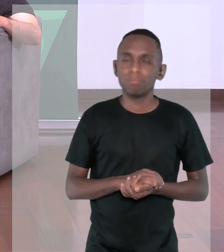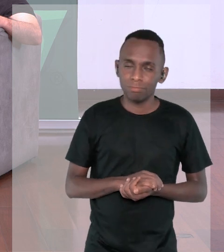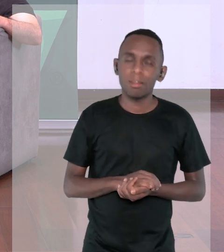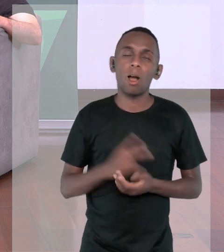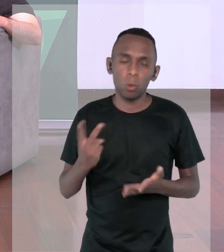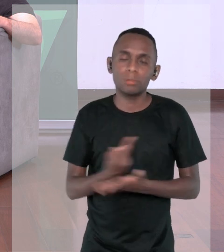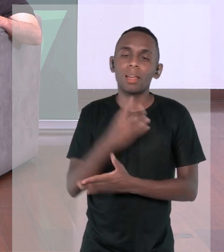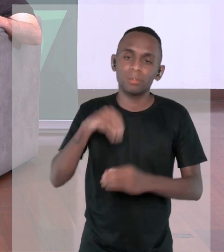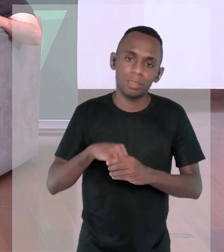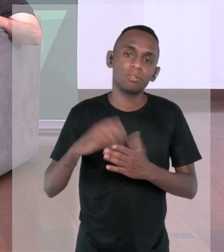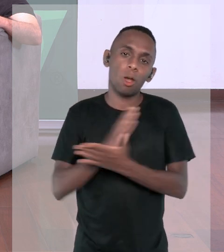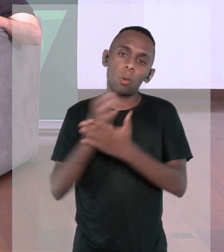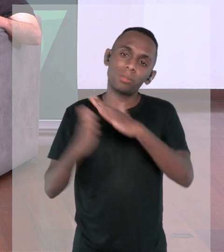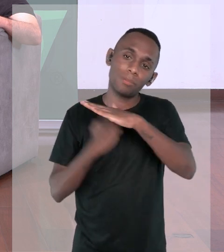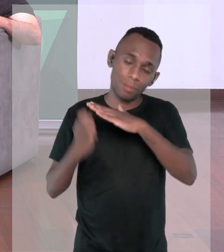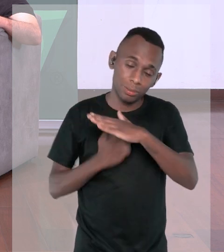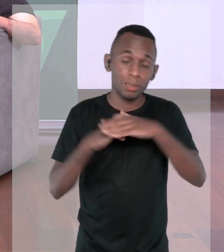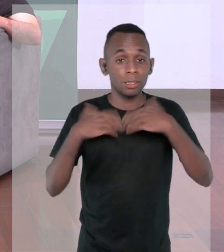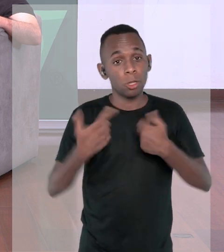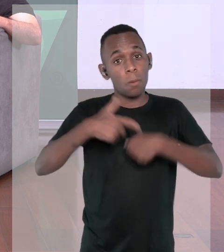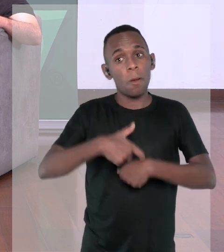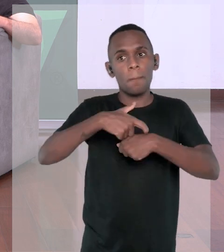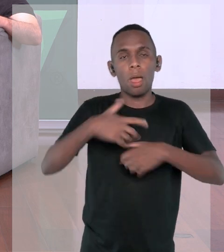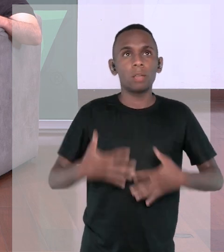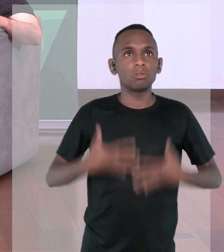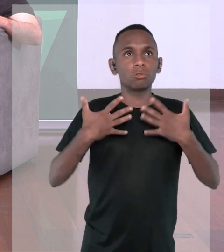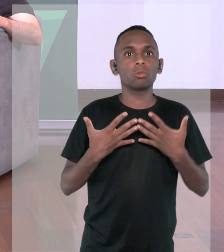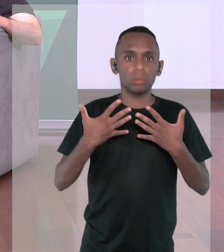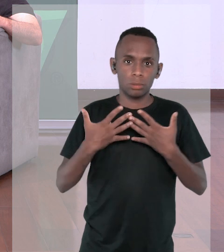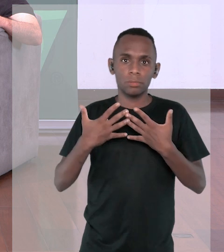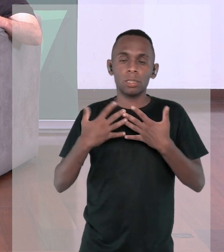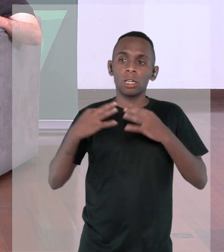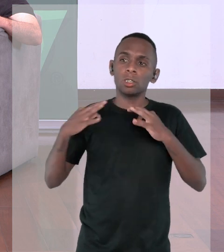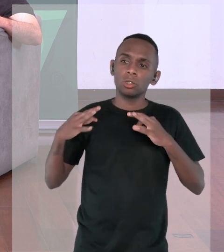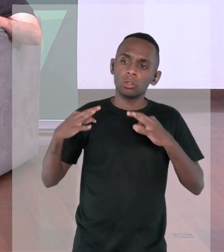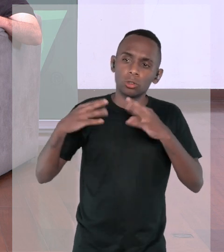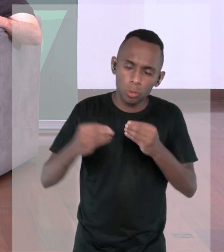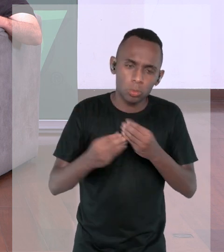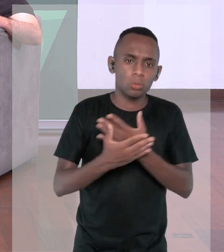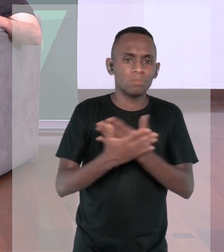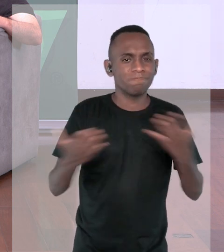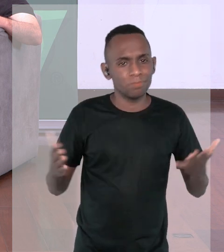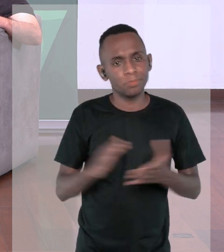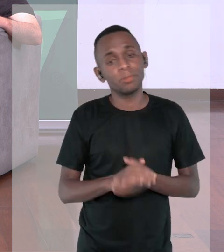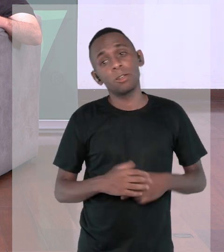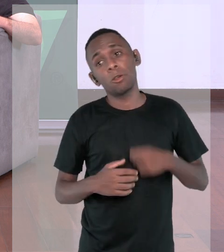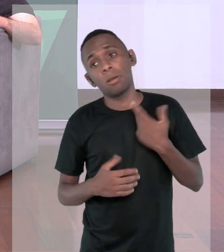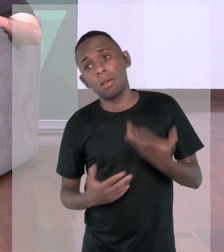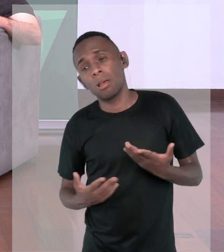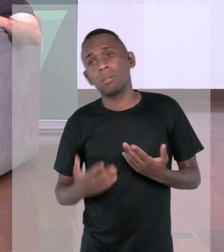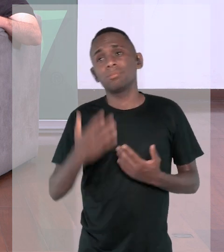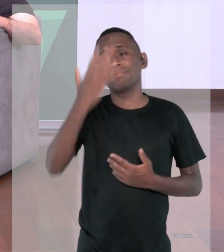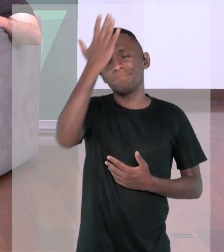em muitas organizações. Aí, na hora que a gente assusta, ficou tudo atravessado. Alguém bate a